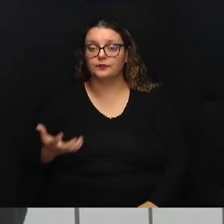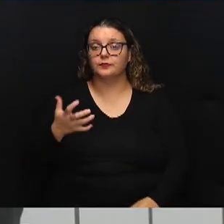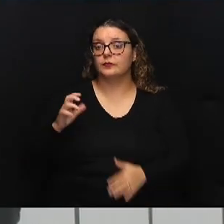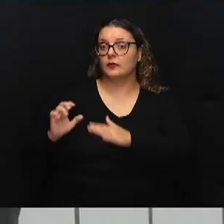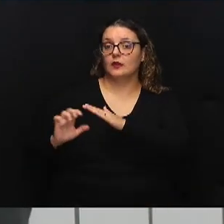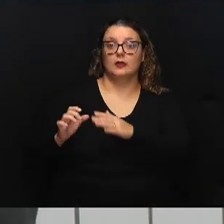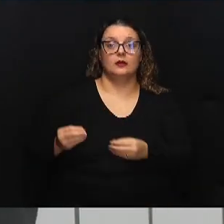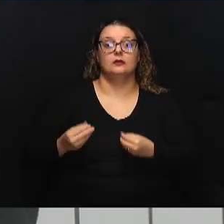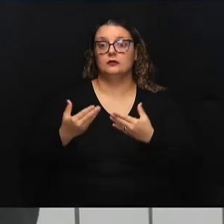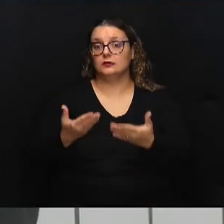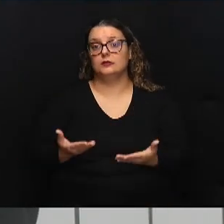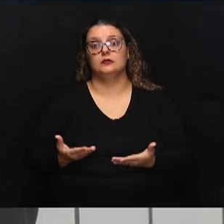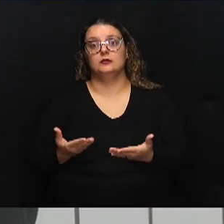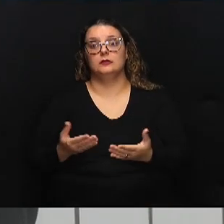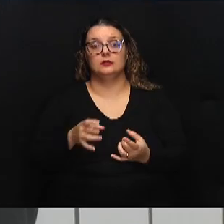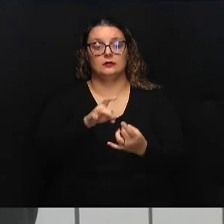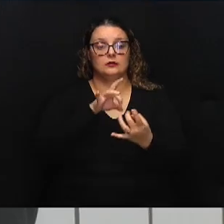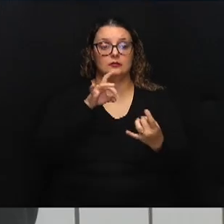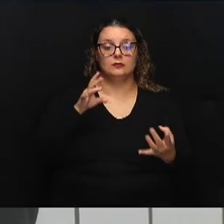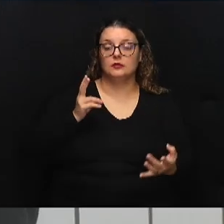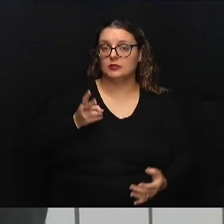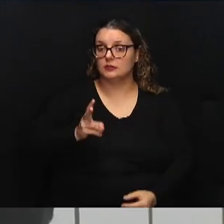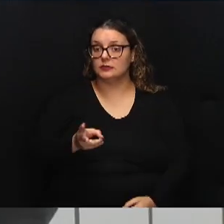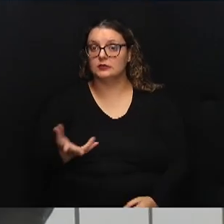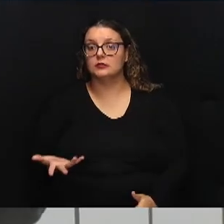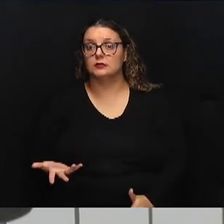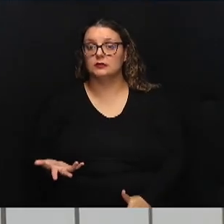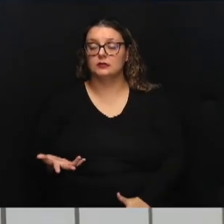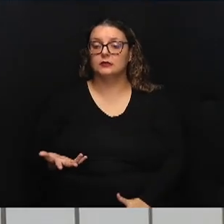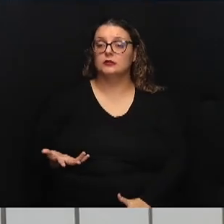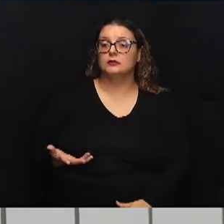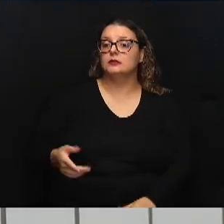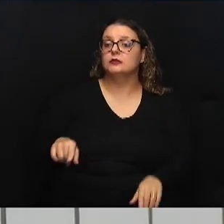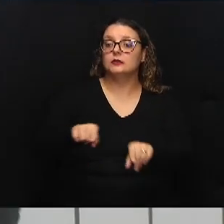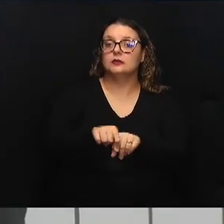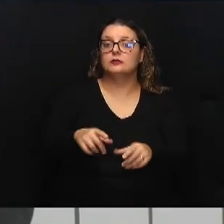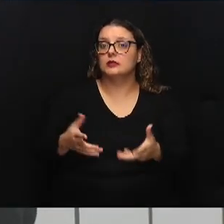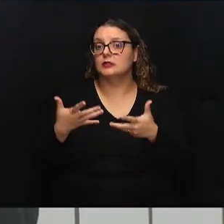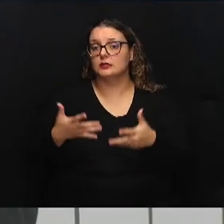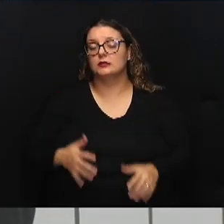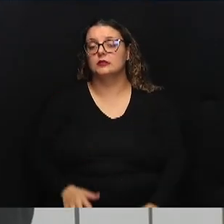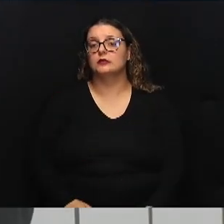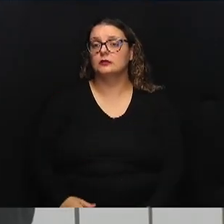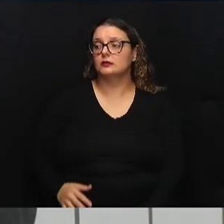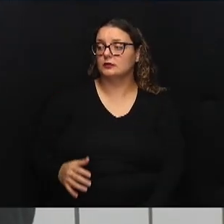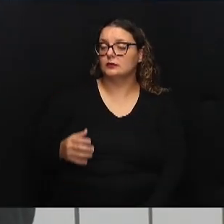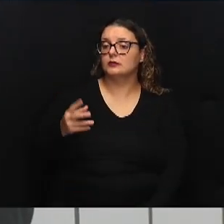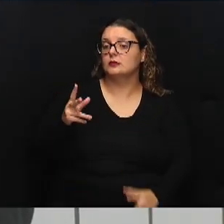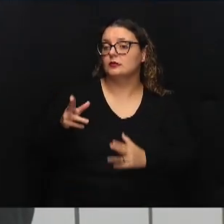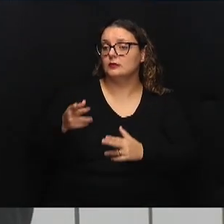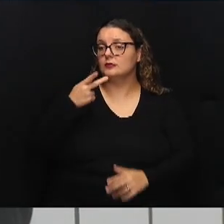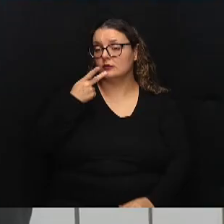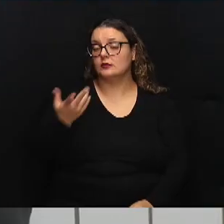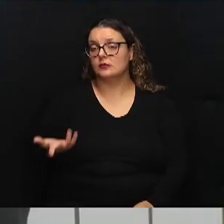também dê e receba feedback constante. Eles querem também, como você falou,